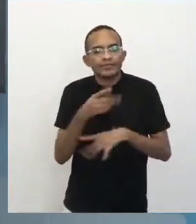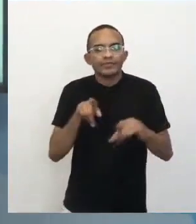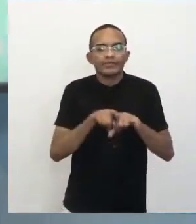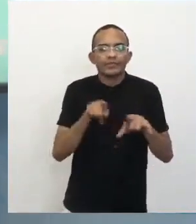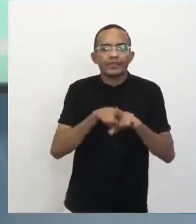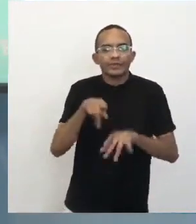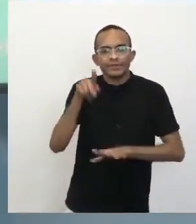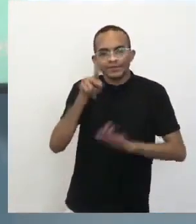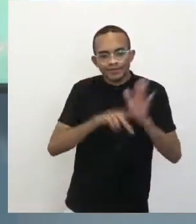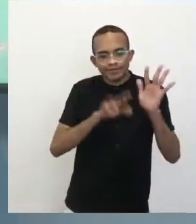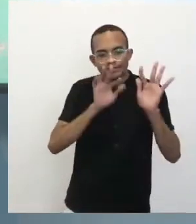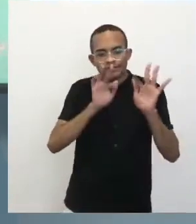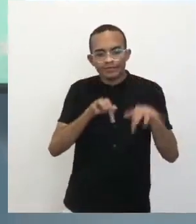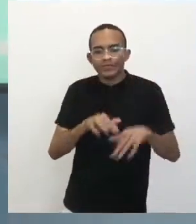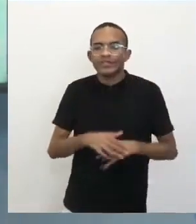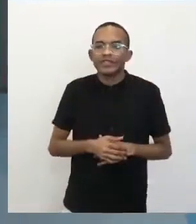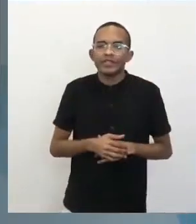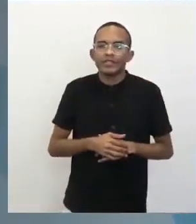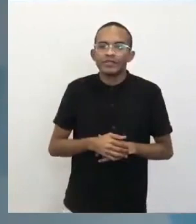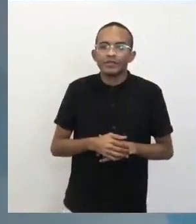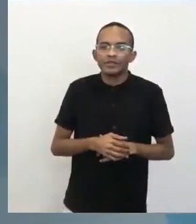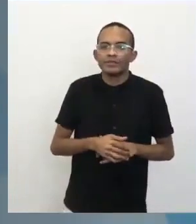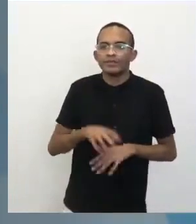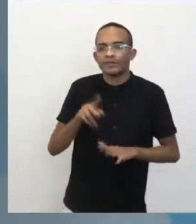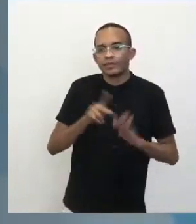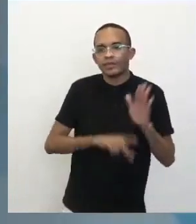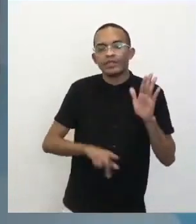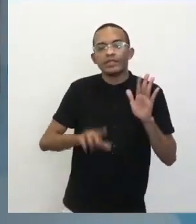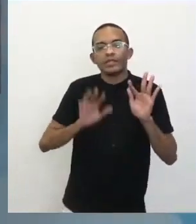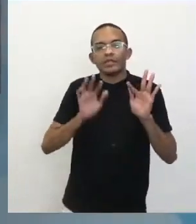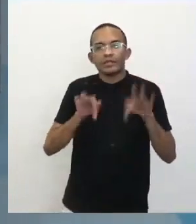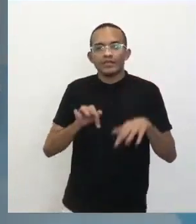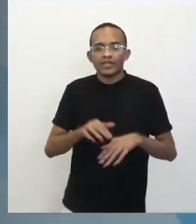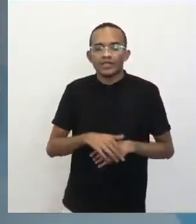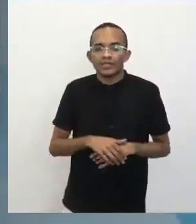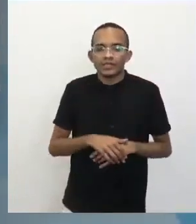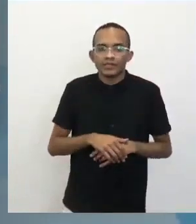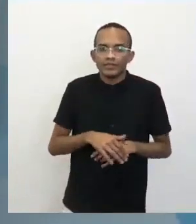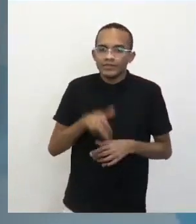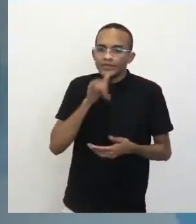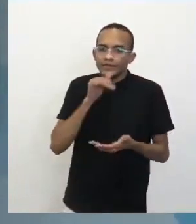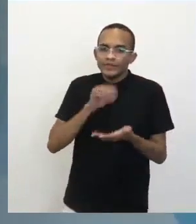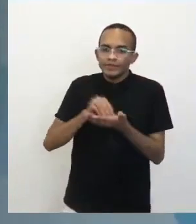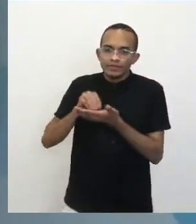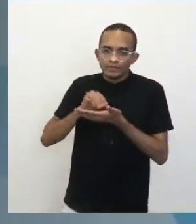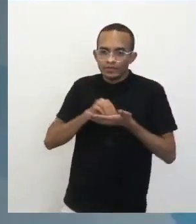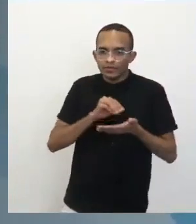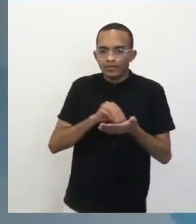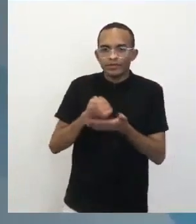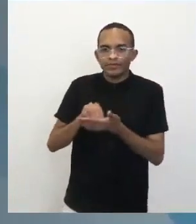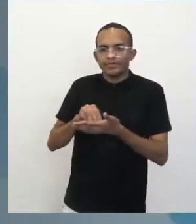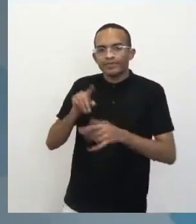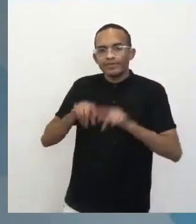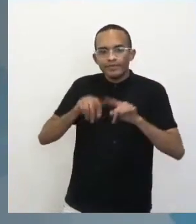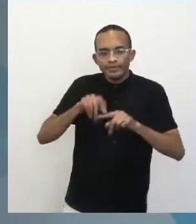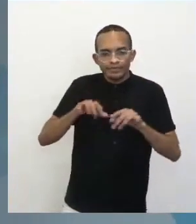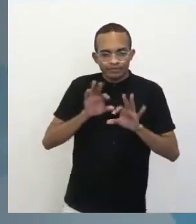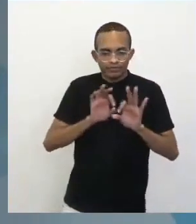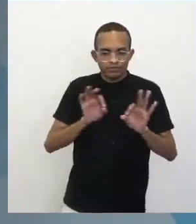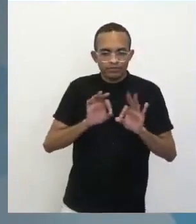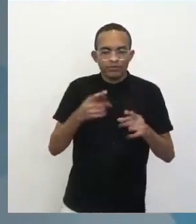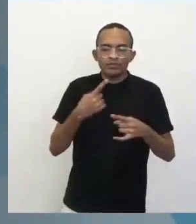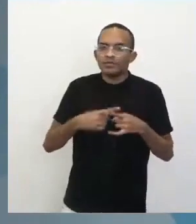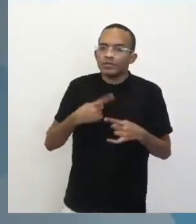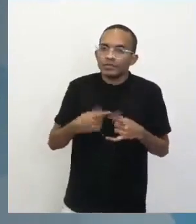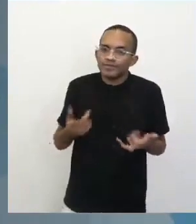o projeto final. Que é aquele projeto que você tem que fazer, que não pode faltar nem um elementozinho de nada. Por